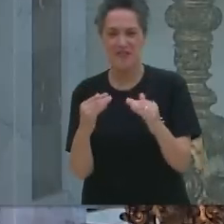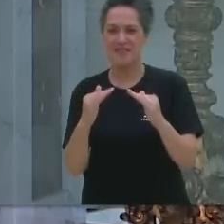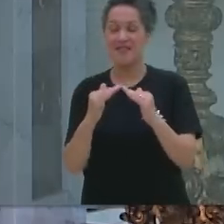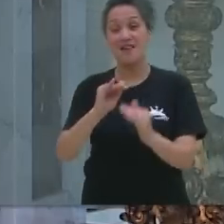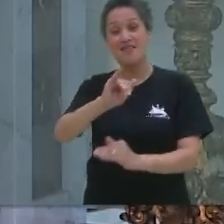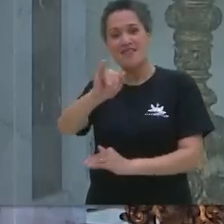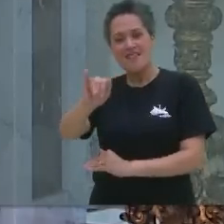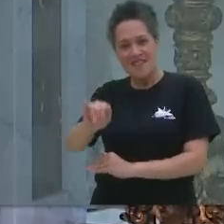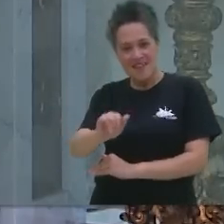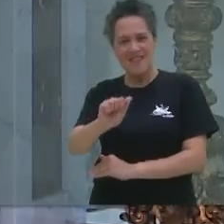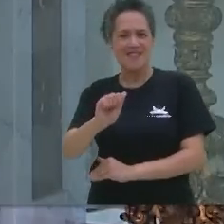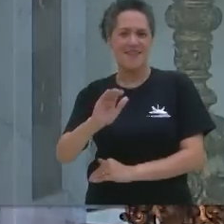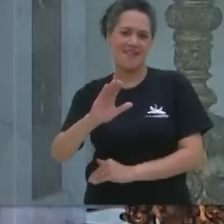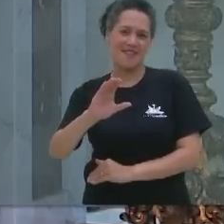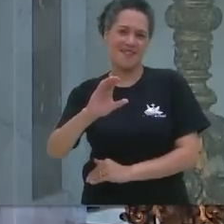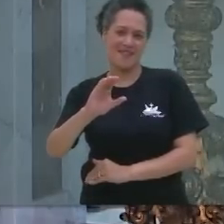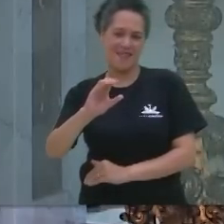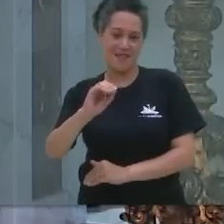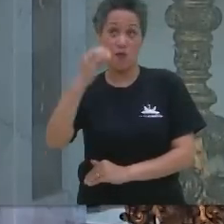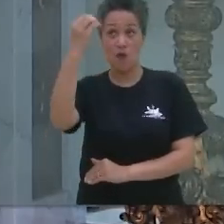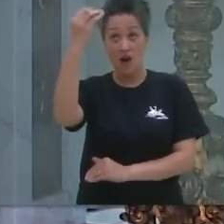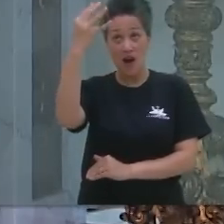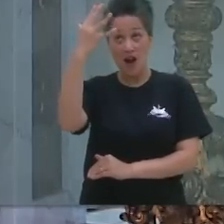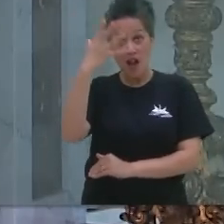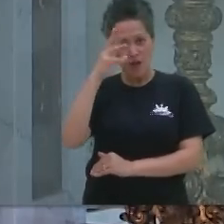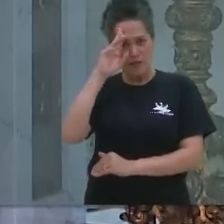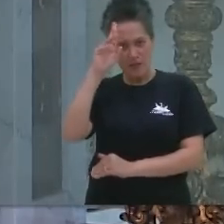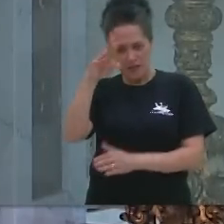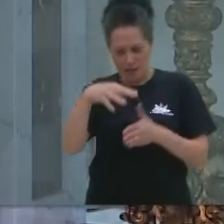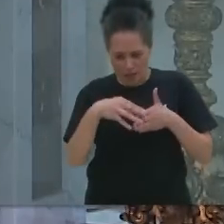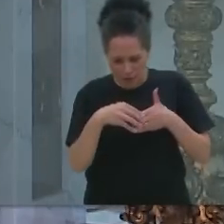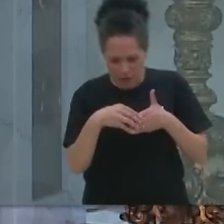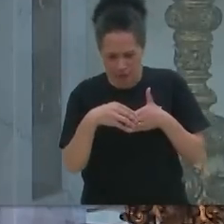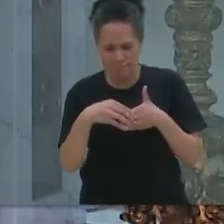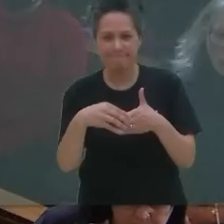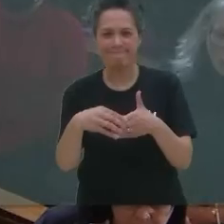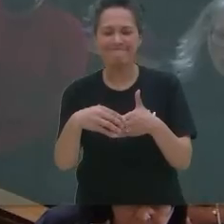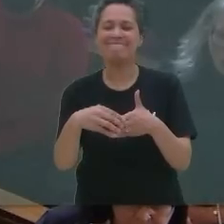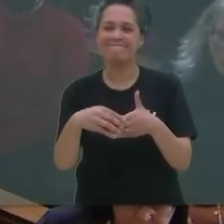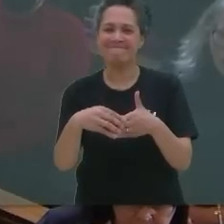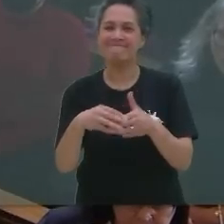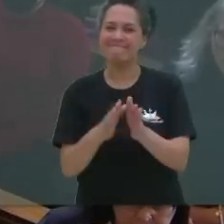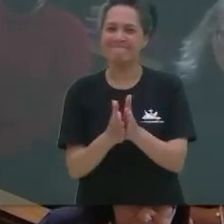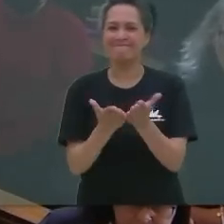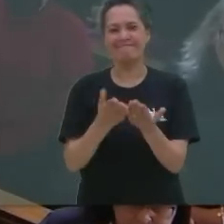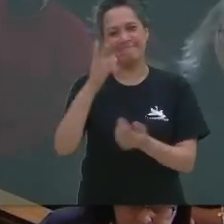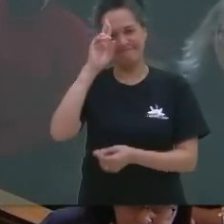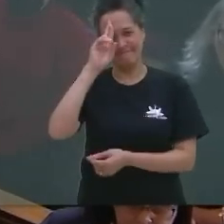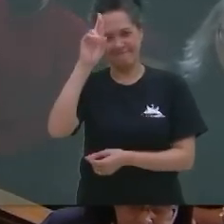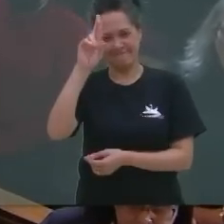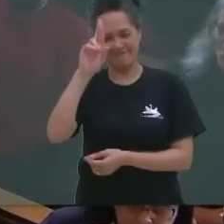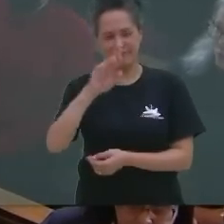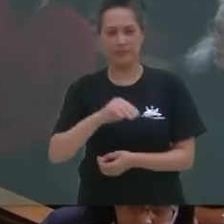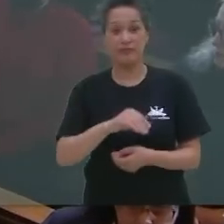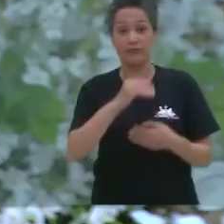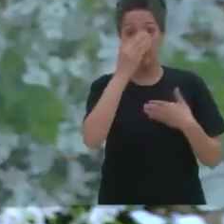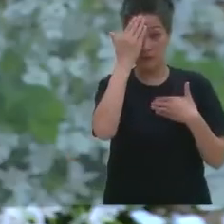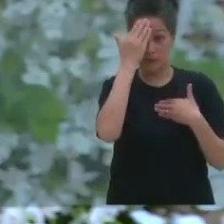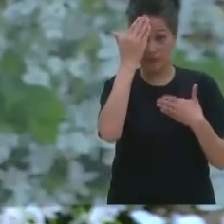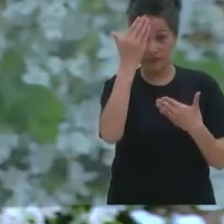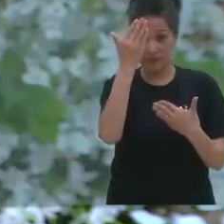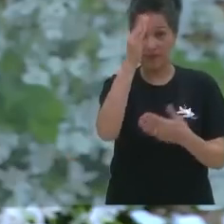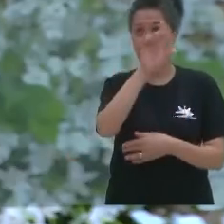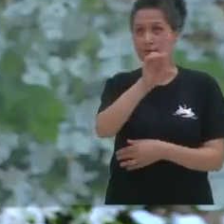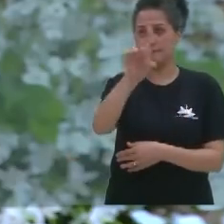deixemo-nos guiar pela luz do Senhor. Palavra do Senhor. Graças a Deus.